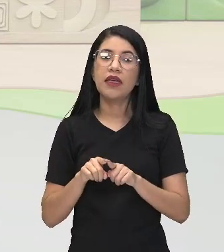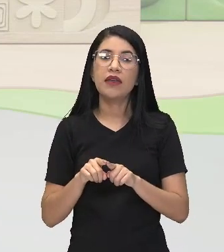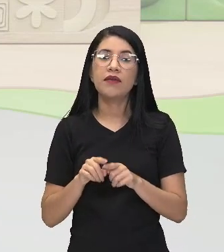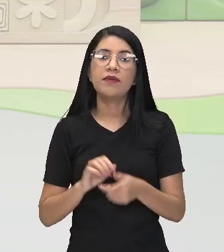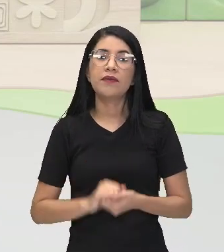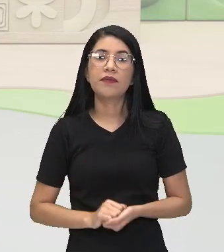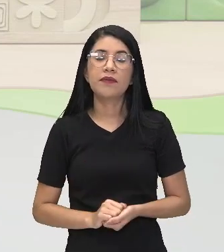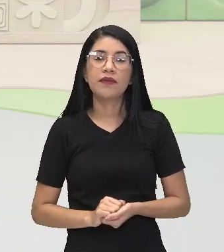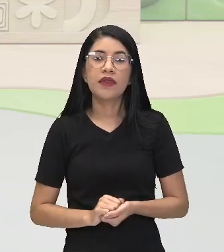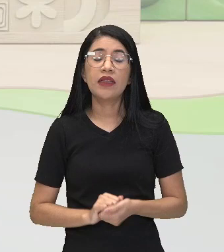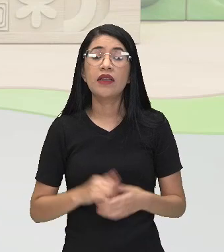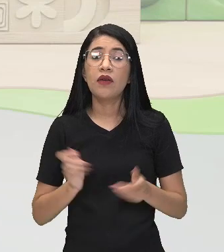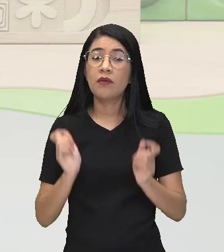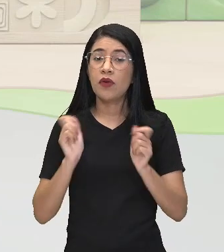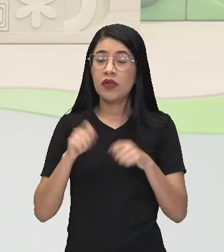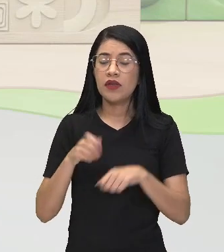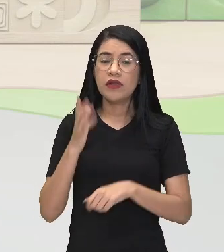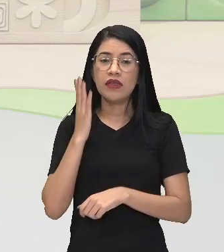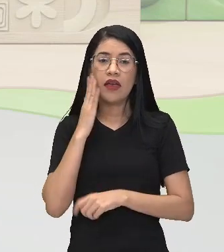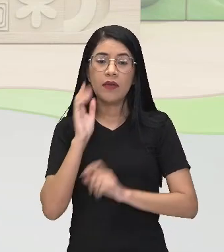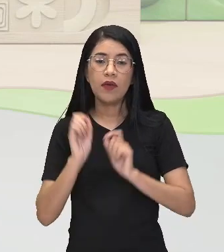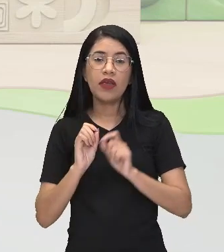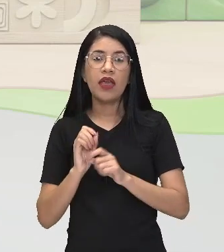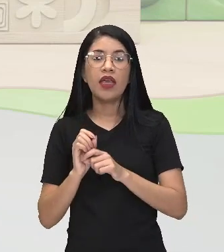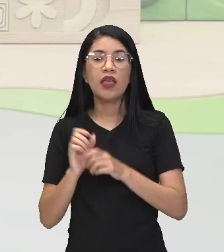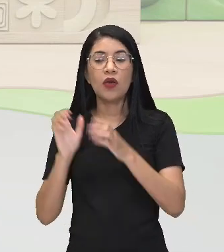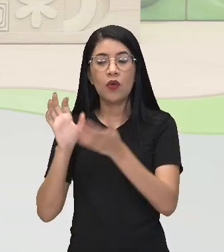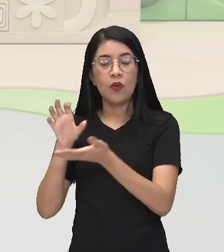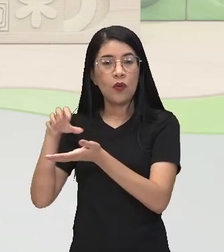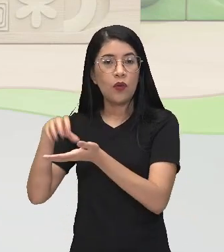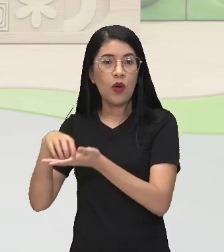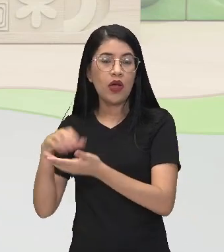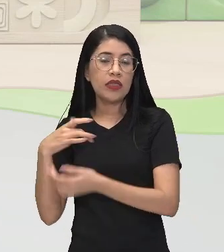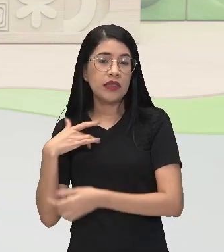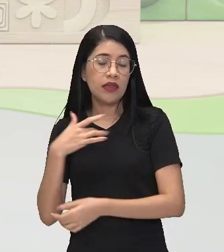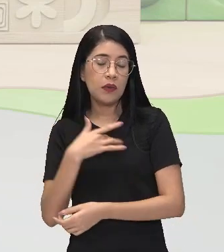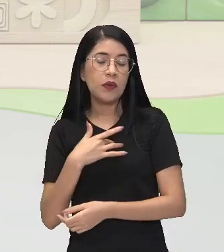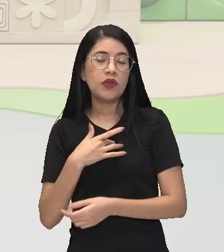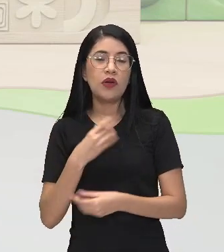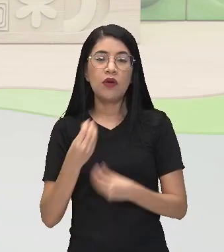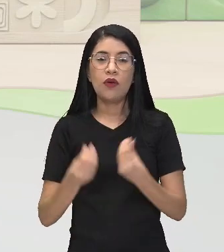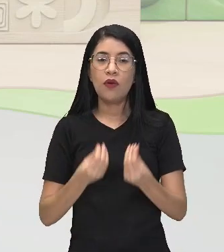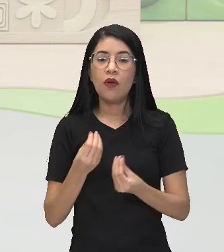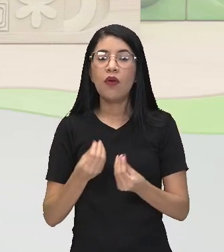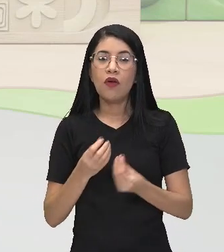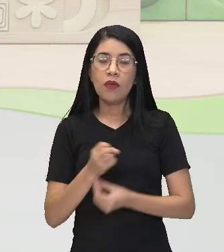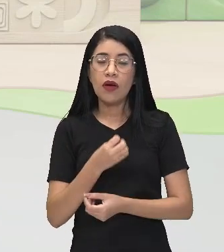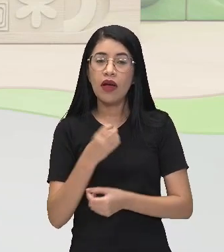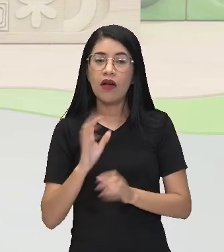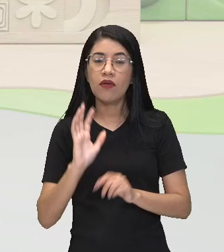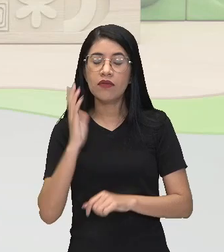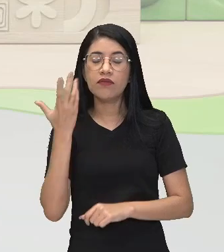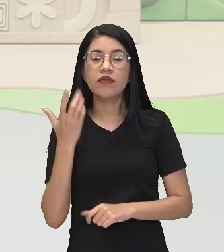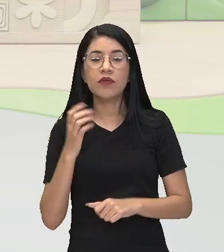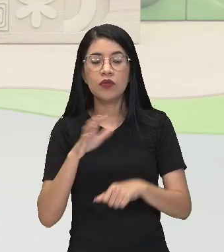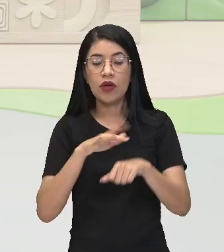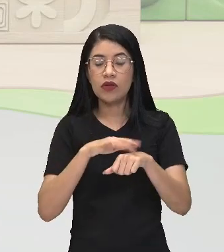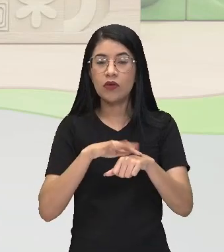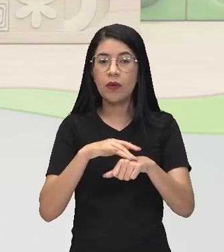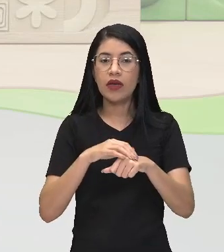que os serviços de saúde sabem que um determinado caso de uma doença está